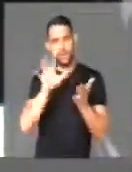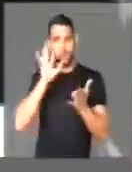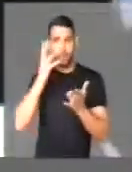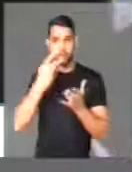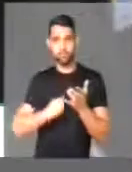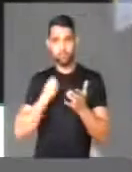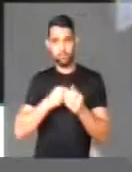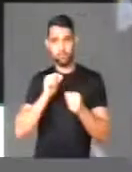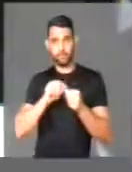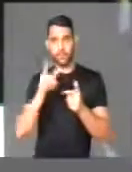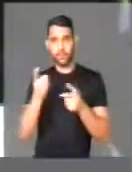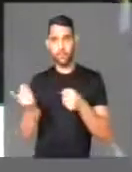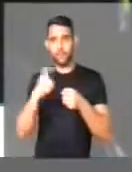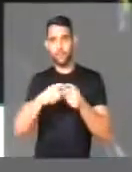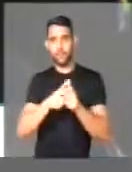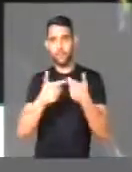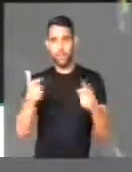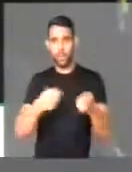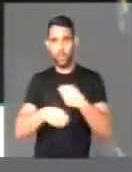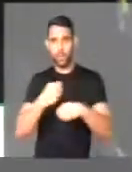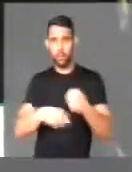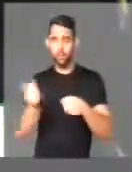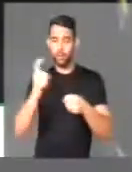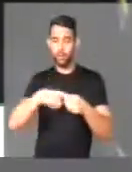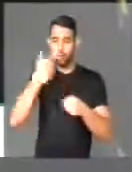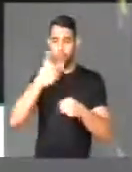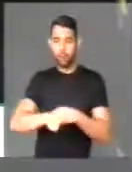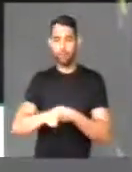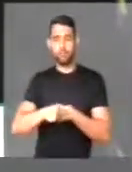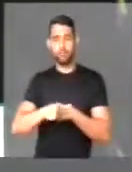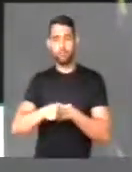alternativas para a sua recuperação fiscal. Nós não